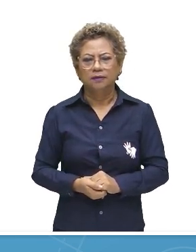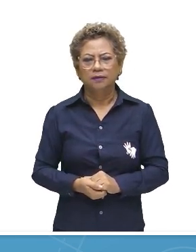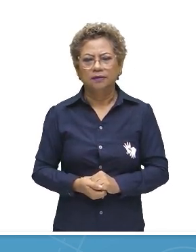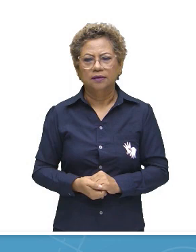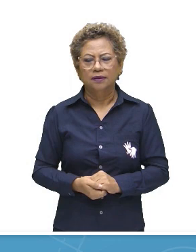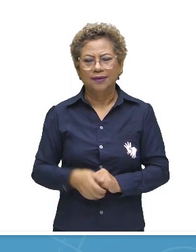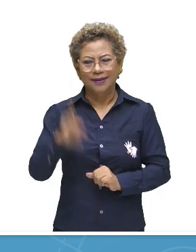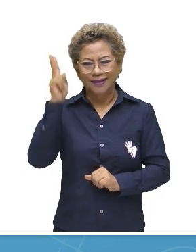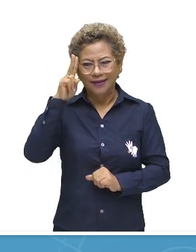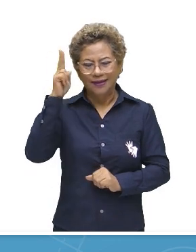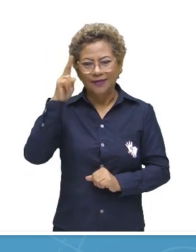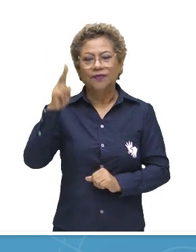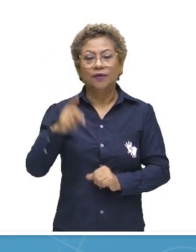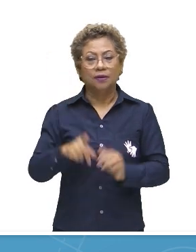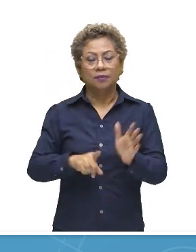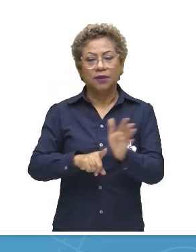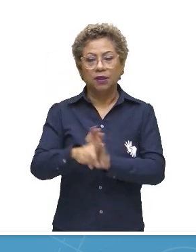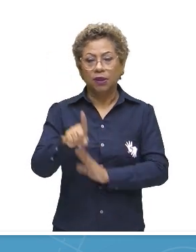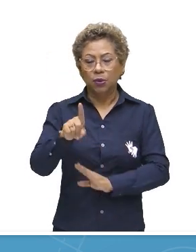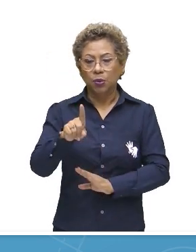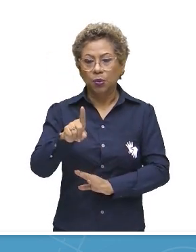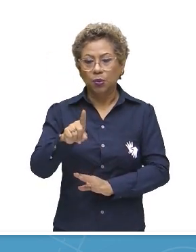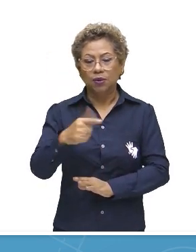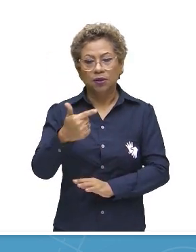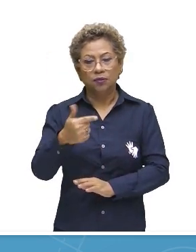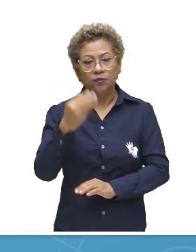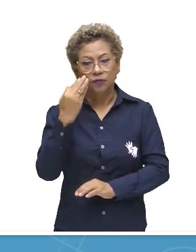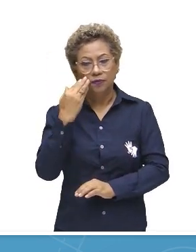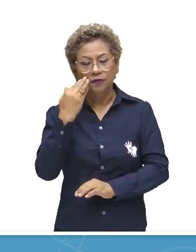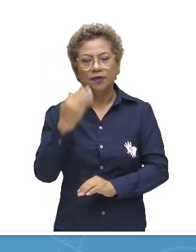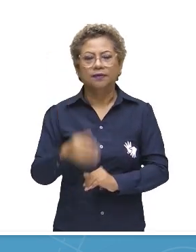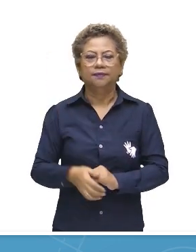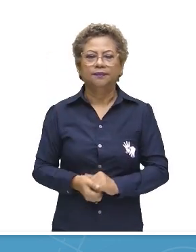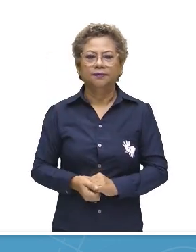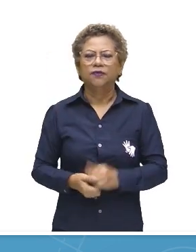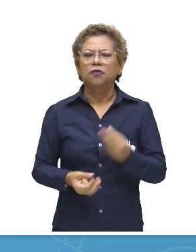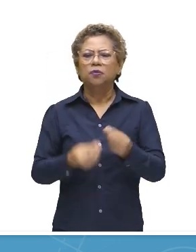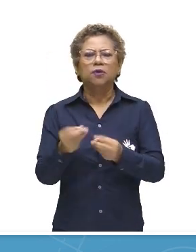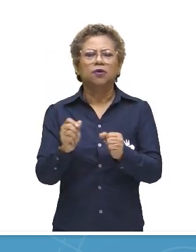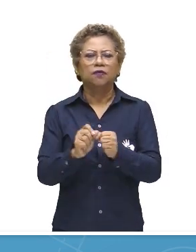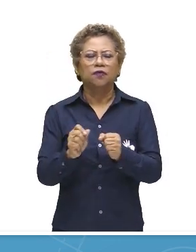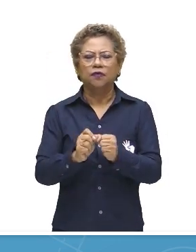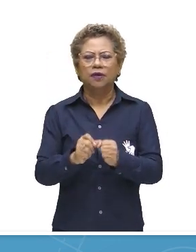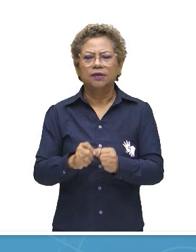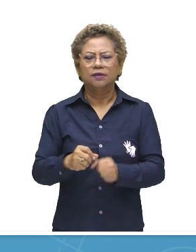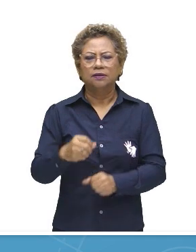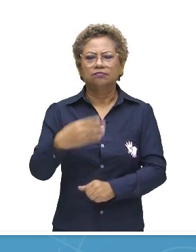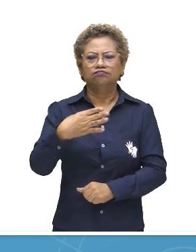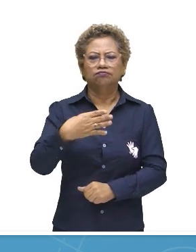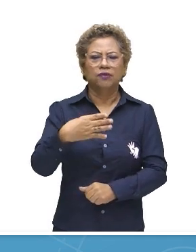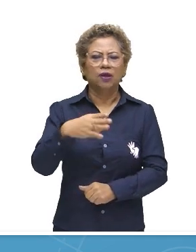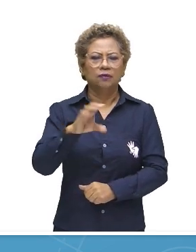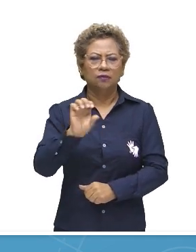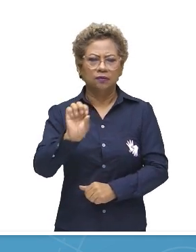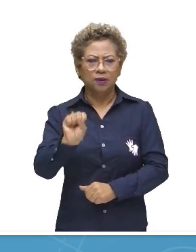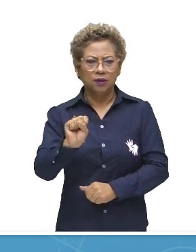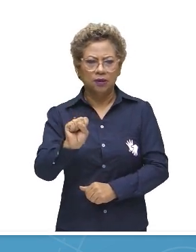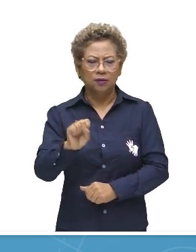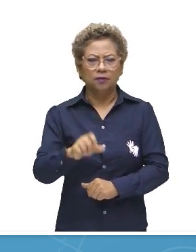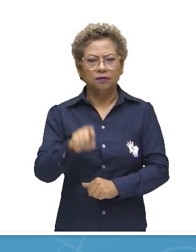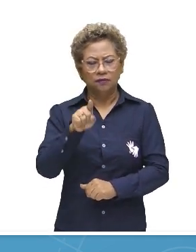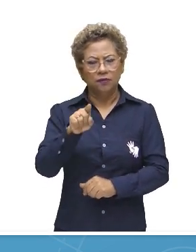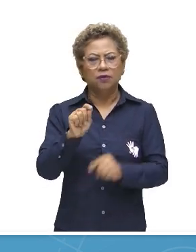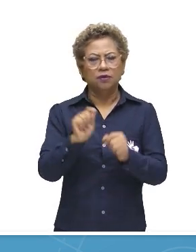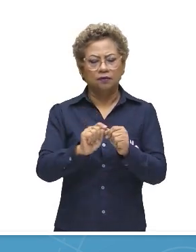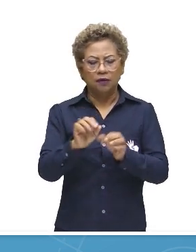questão anterior, né? Como é que eu faço para tirar 3/5 de 48? Você vai fazer o seguinte, ó. Pega o